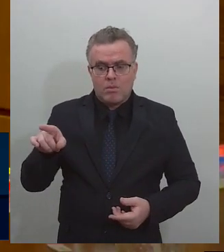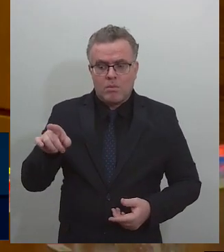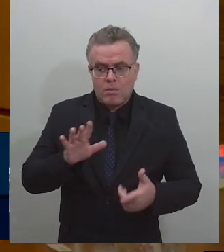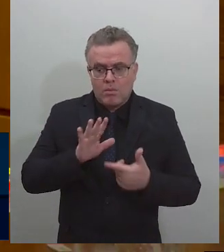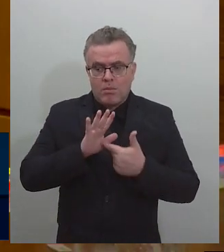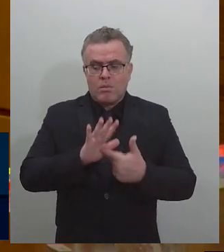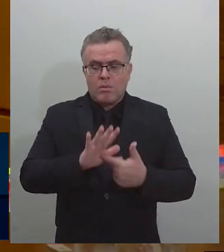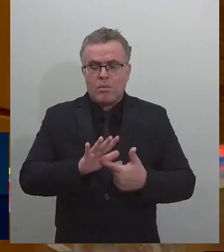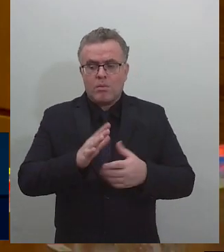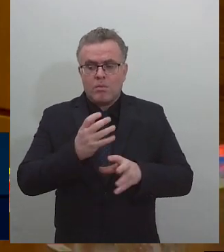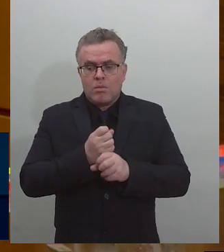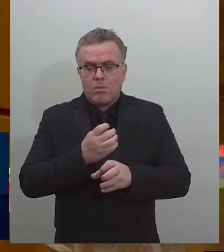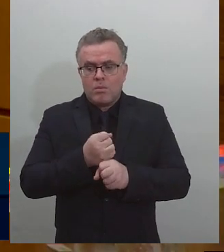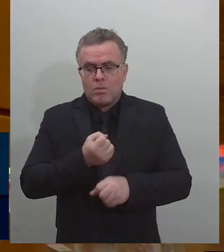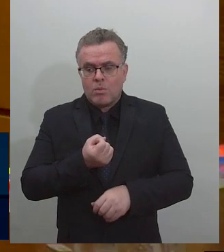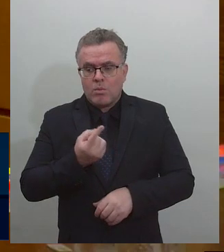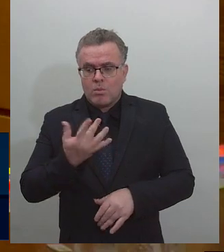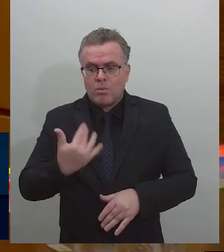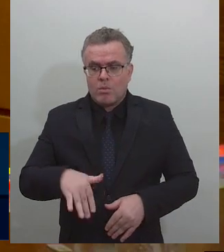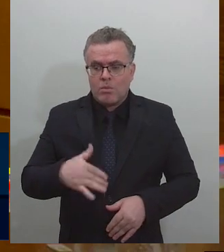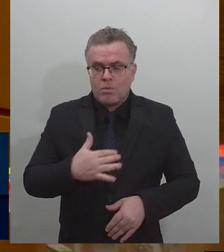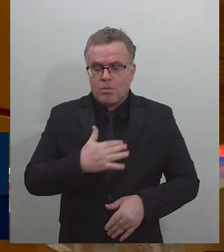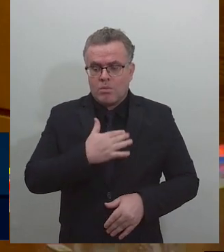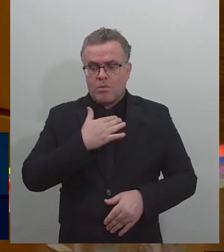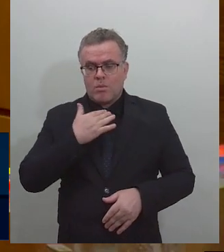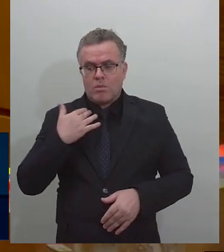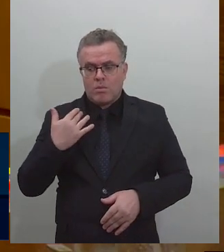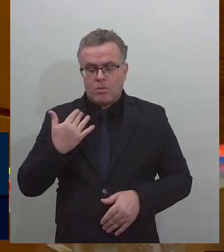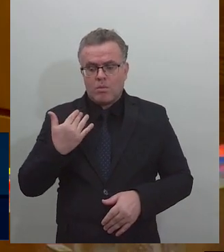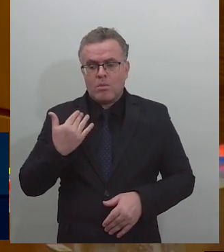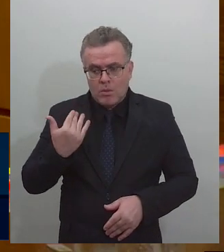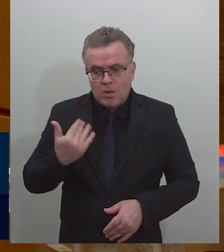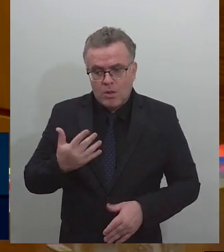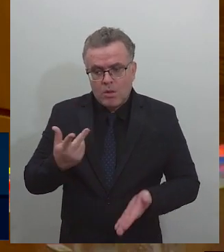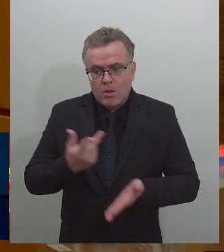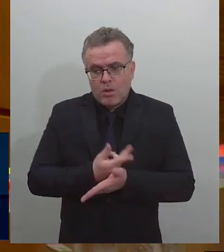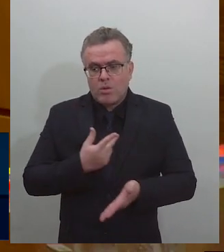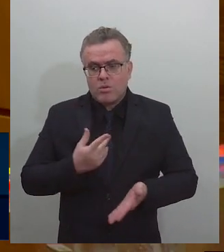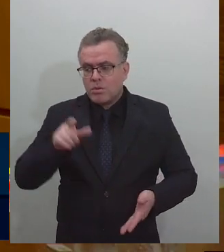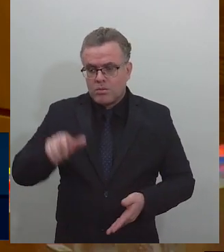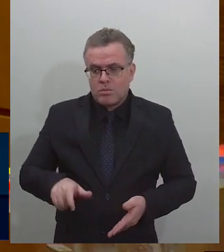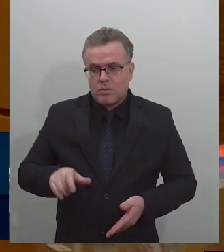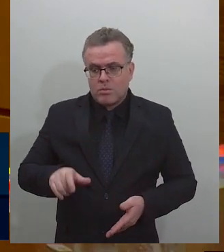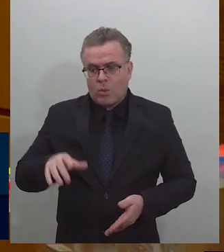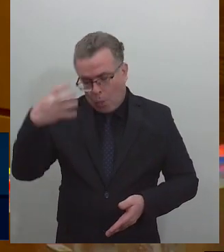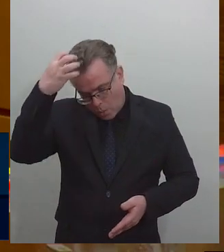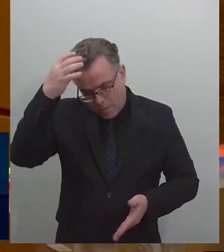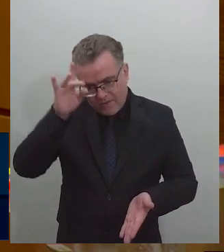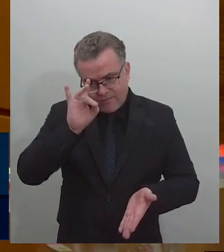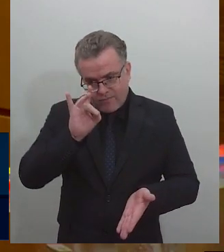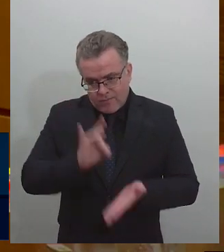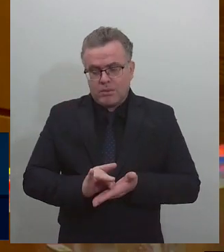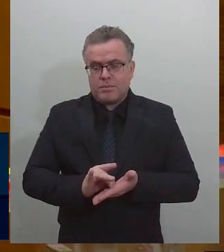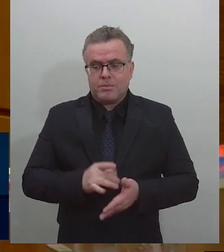homicídios culposos no trânsito, foram 165 mortes, das